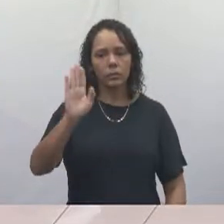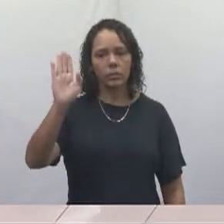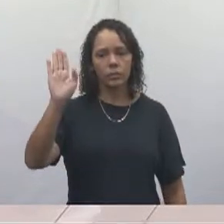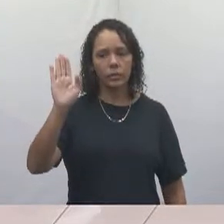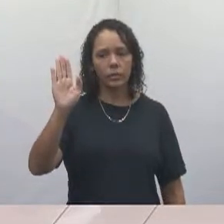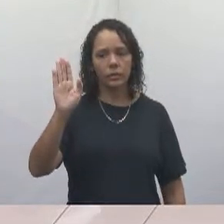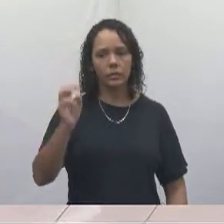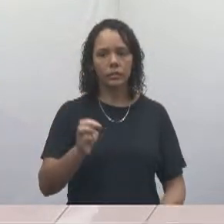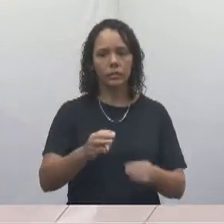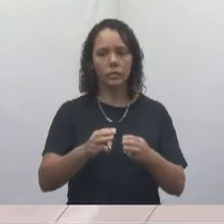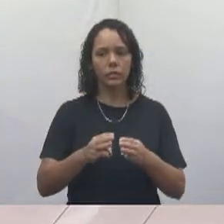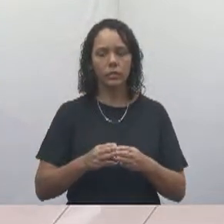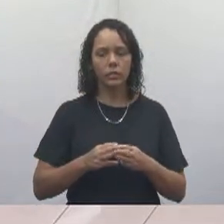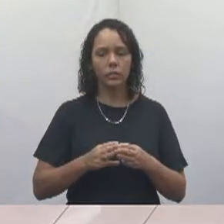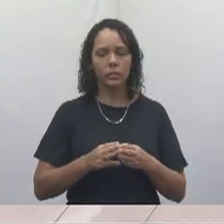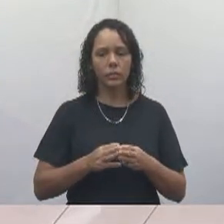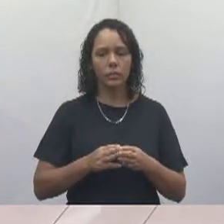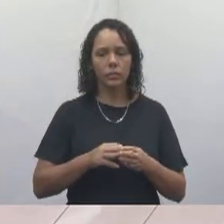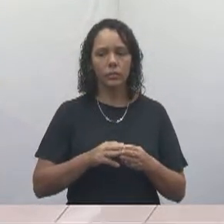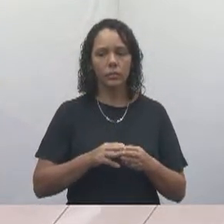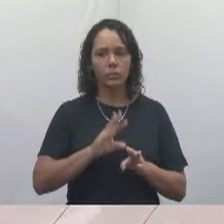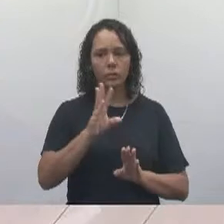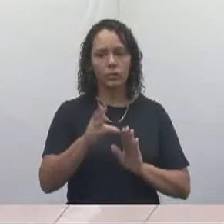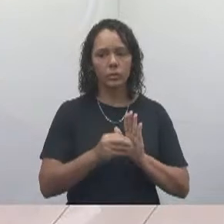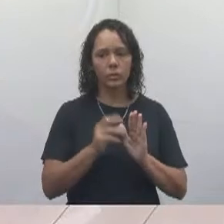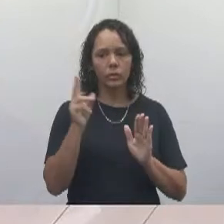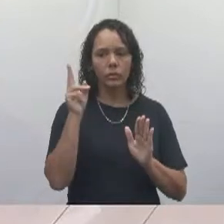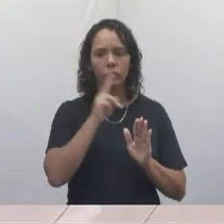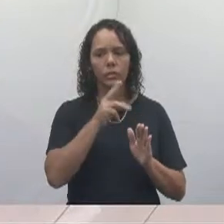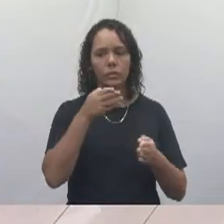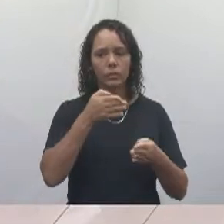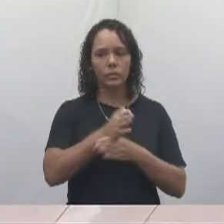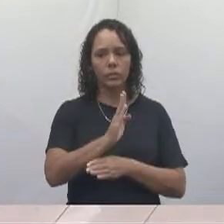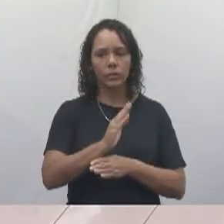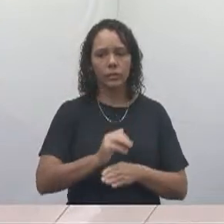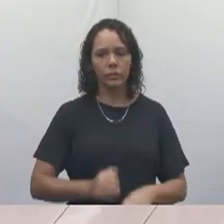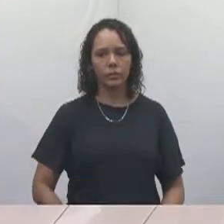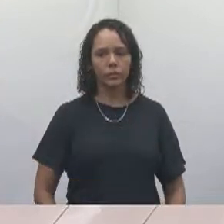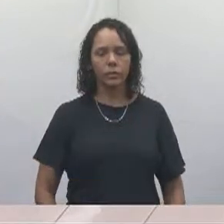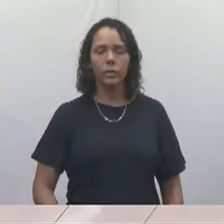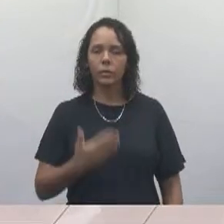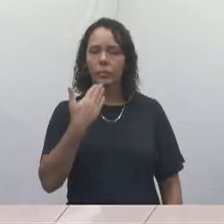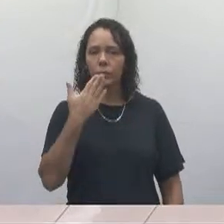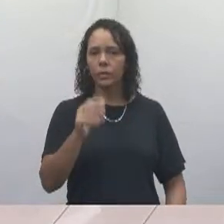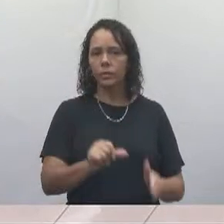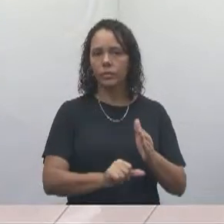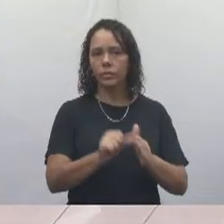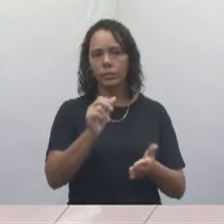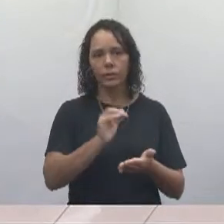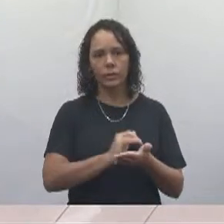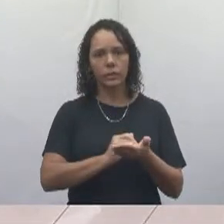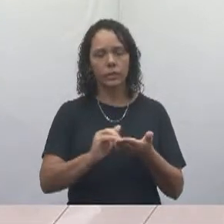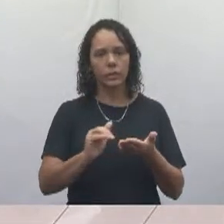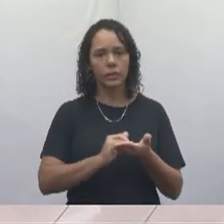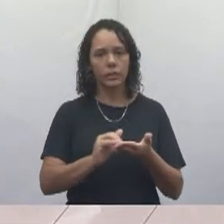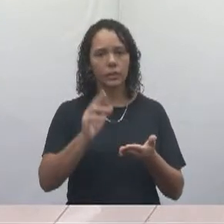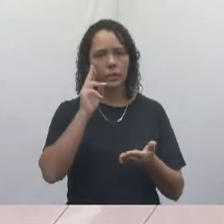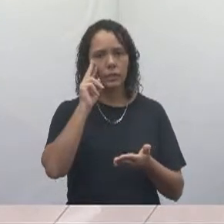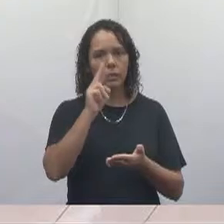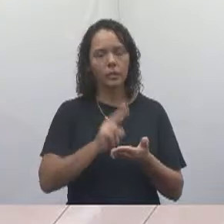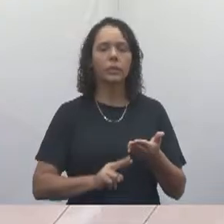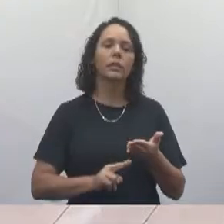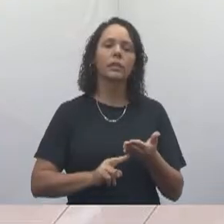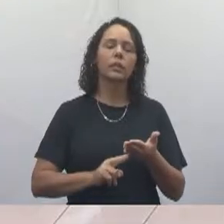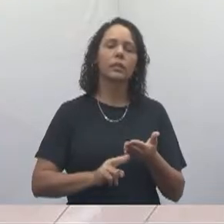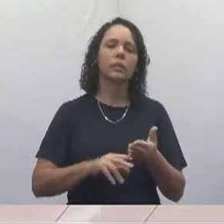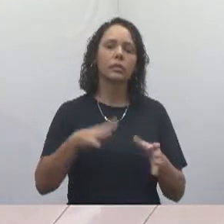braço. Requerimento de inclusão extraordinária foi aprovado. Solicito à primeira secretária que proceda à leitura do resumo do